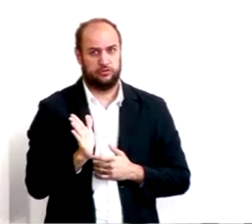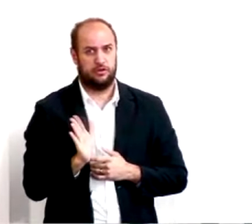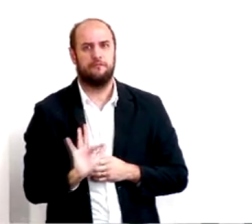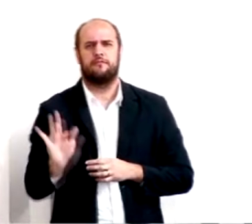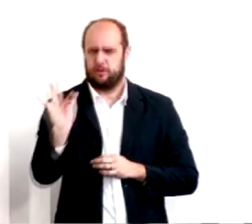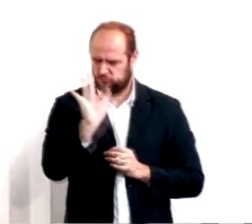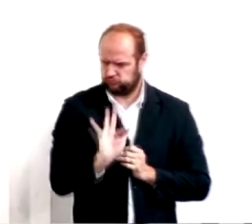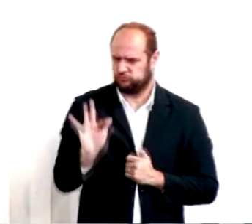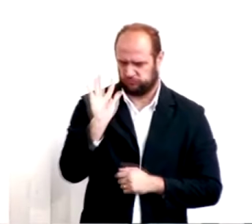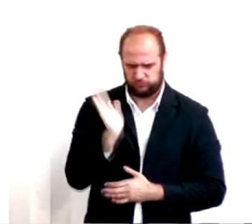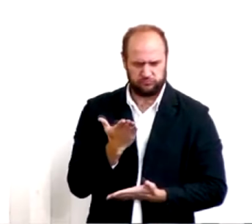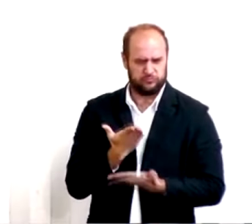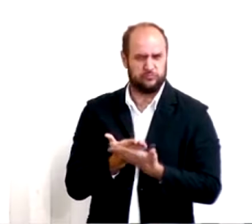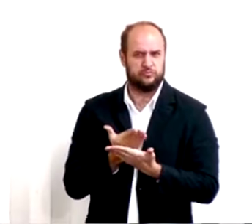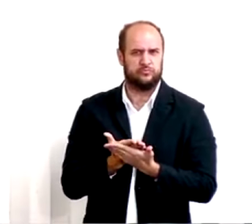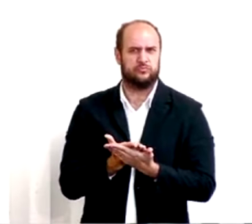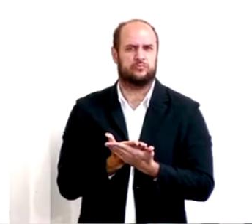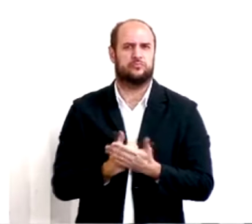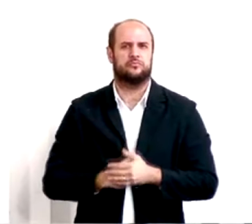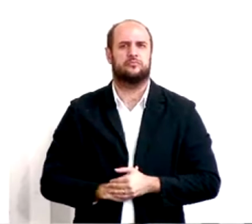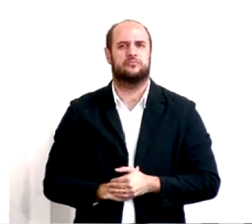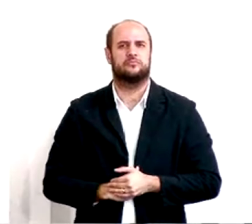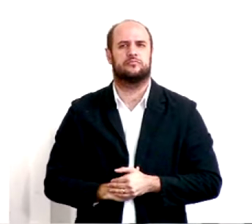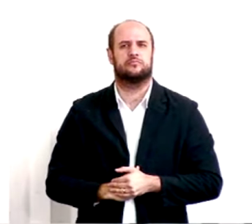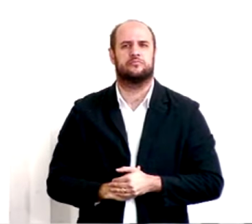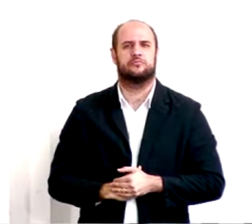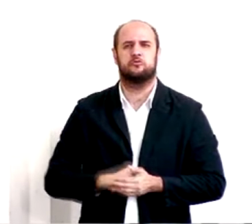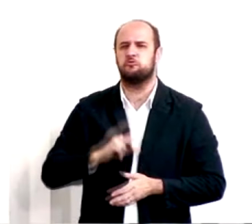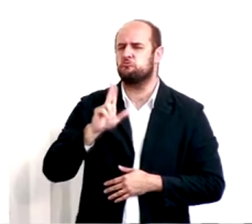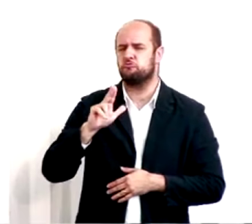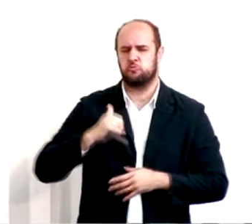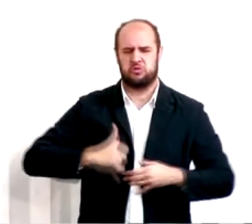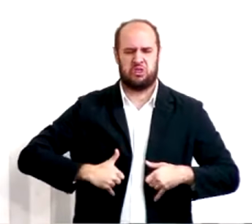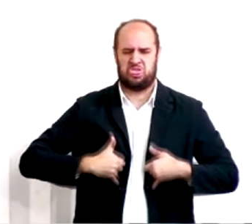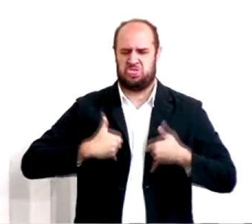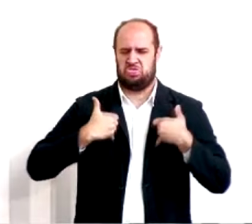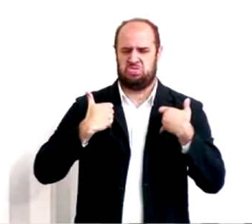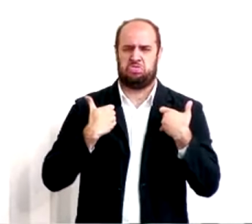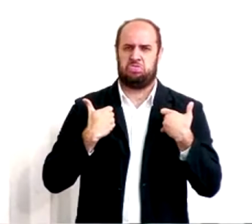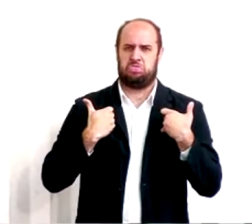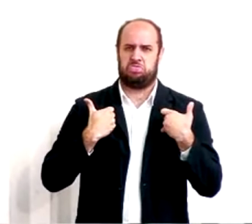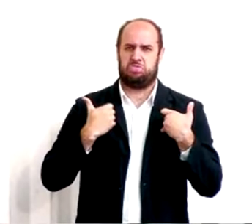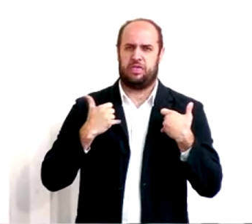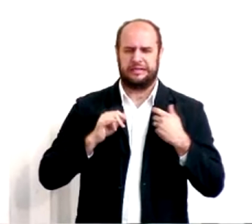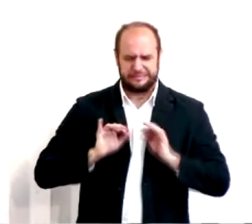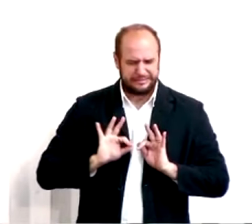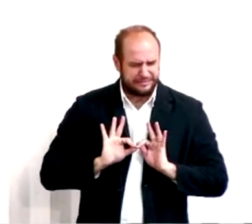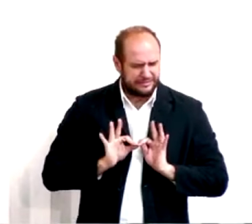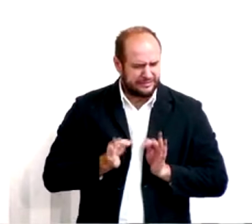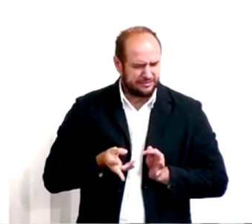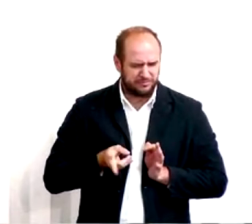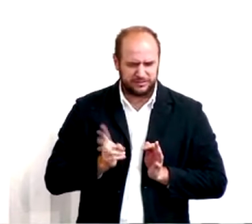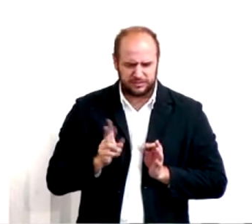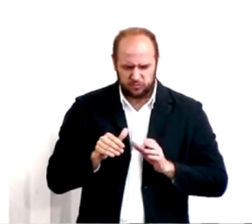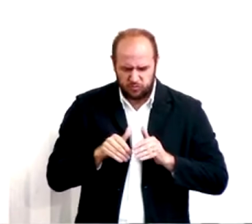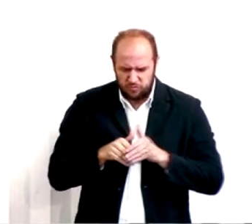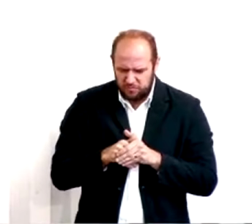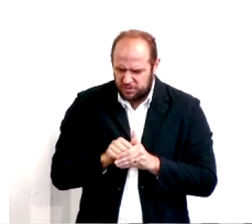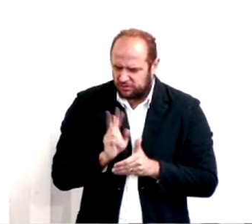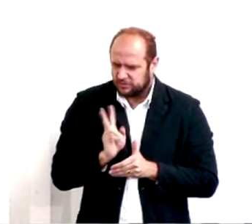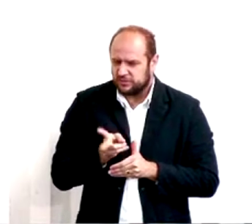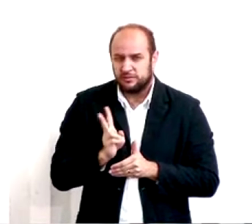faculdade Mental para pensar que você nunca se orgulhe de nada mas que a simplicidade EA humildade sejam a